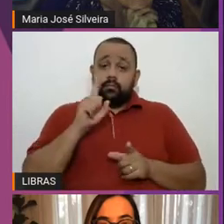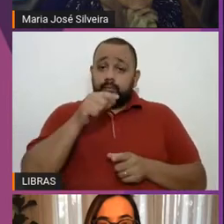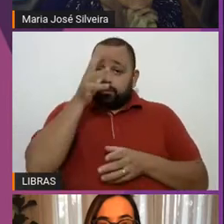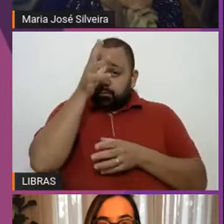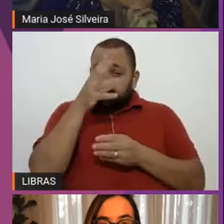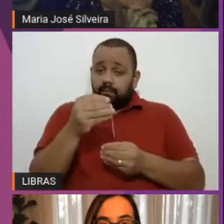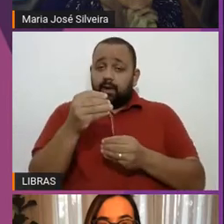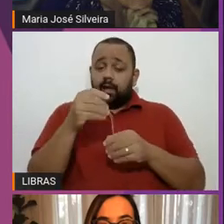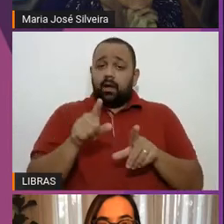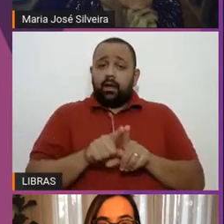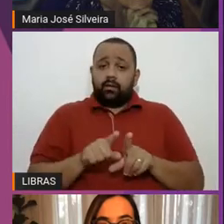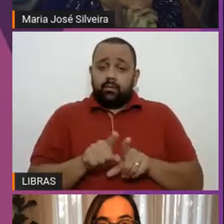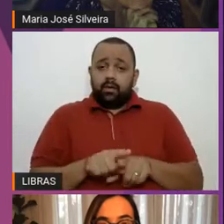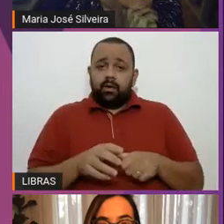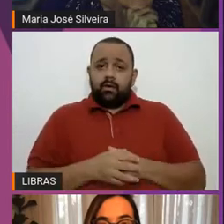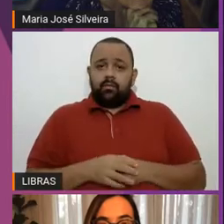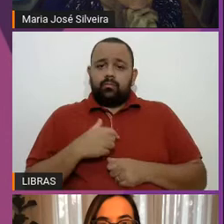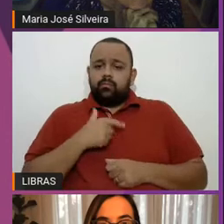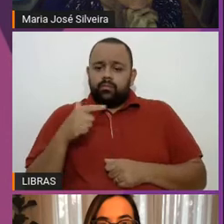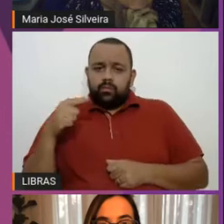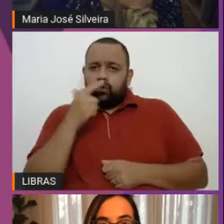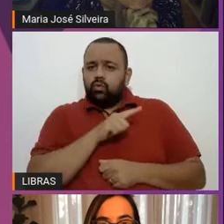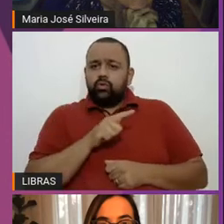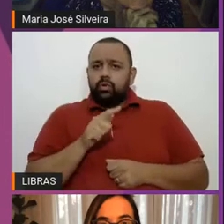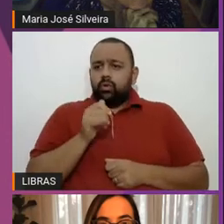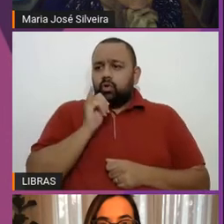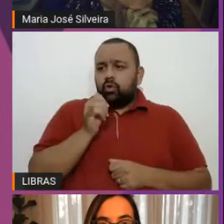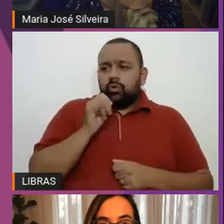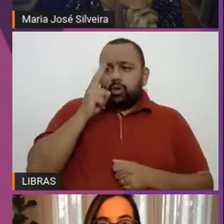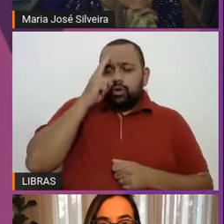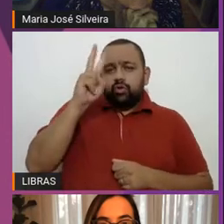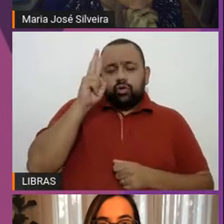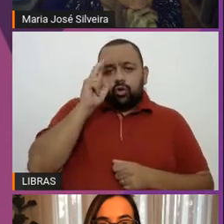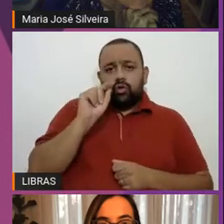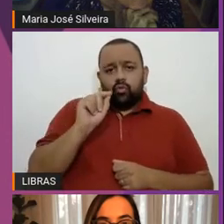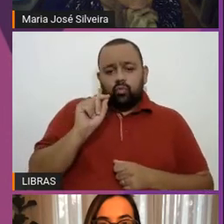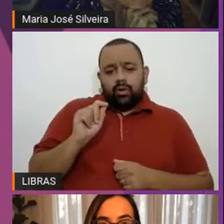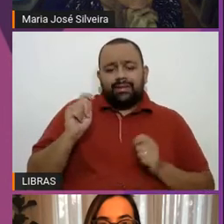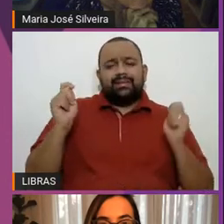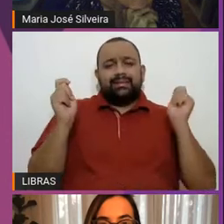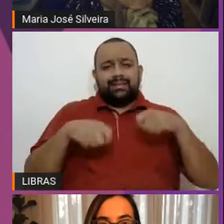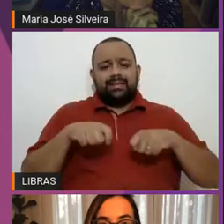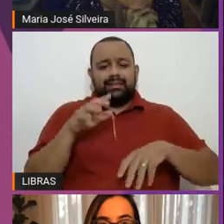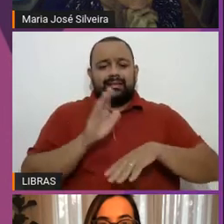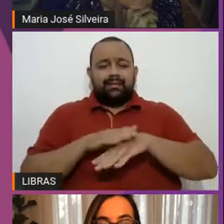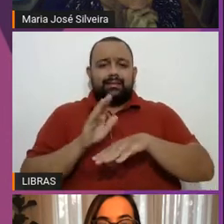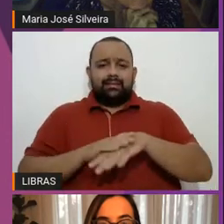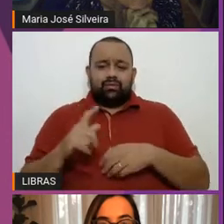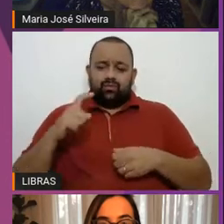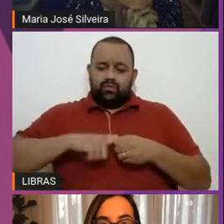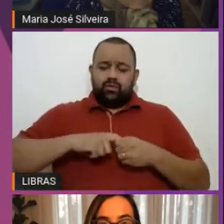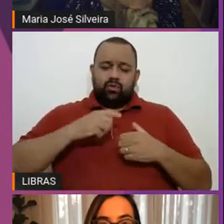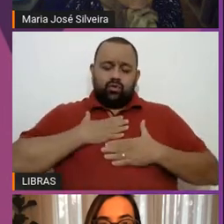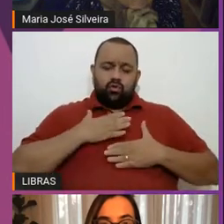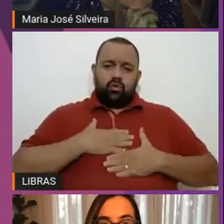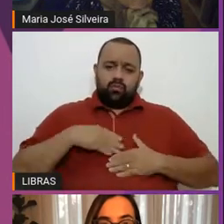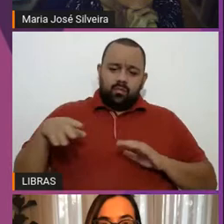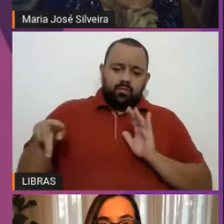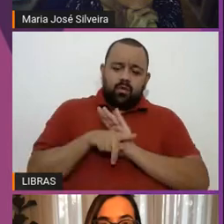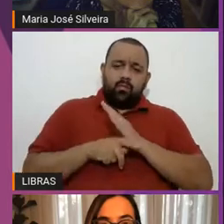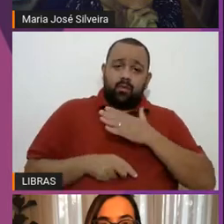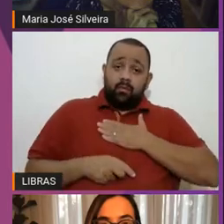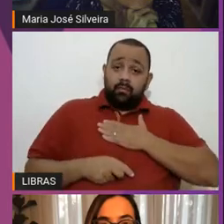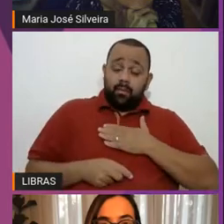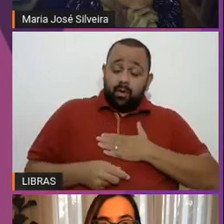também impulso de conseguir contar uma história que me desce que desce me cor para mim de volta que tomar se meu corpo para mim